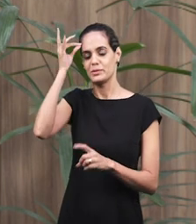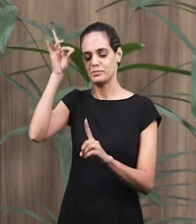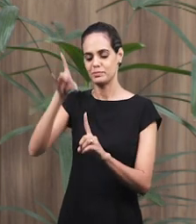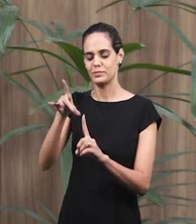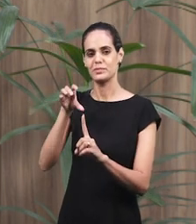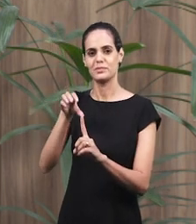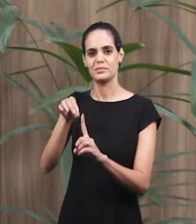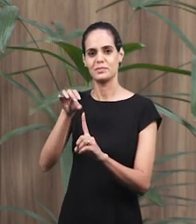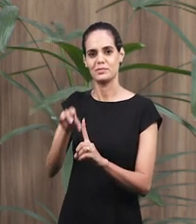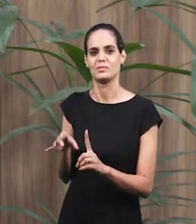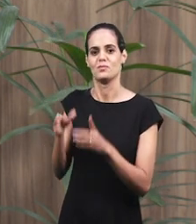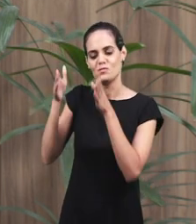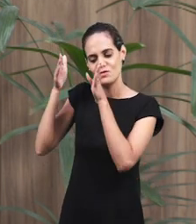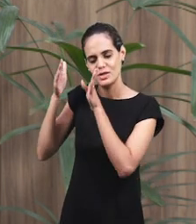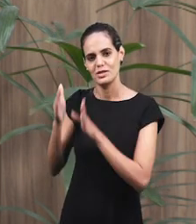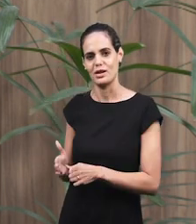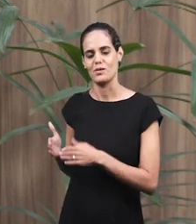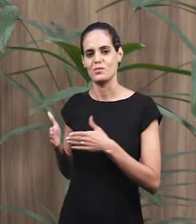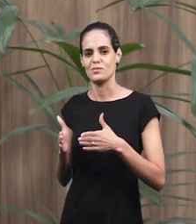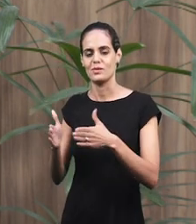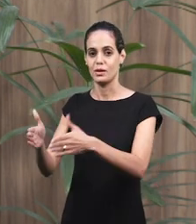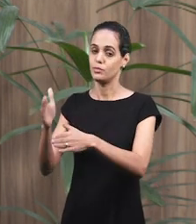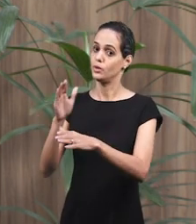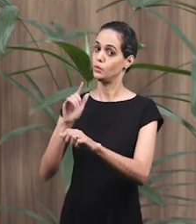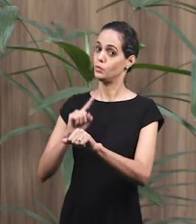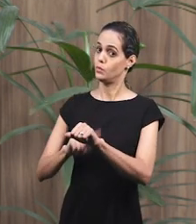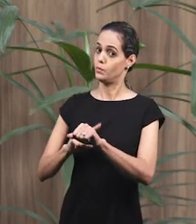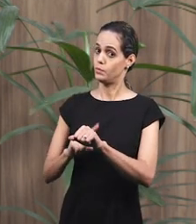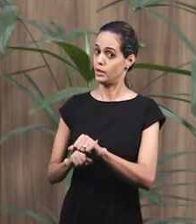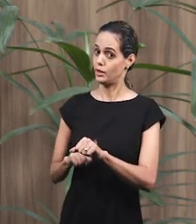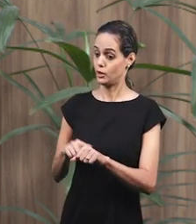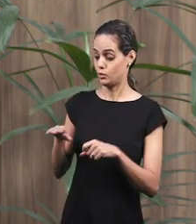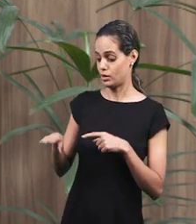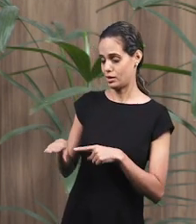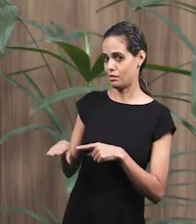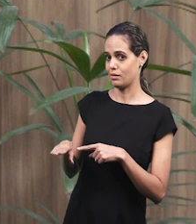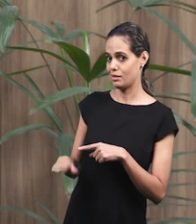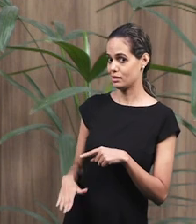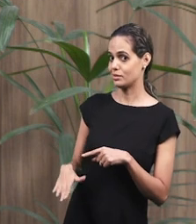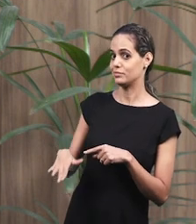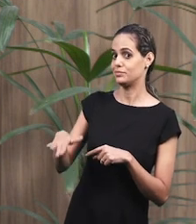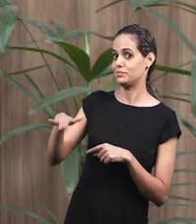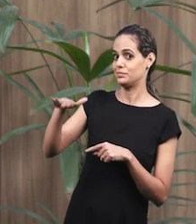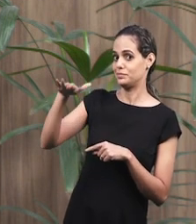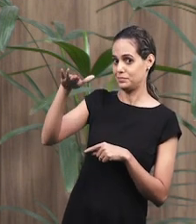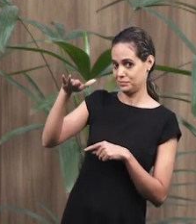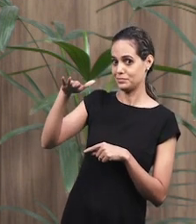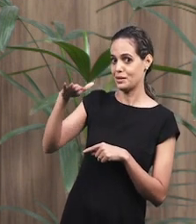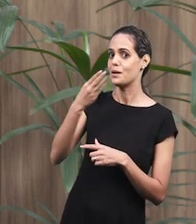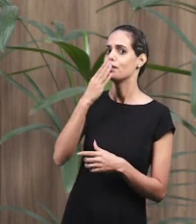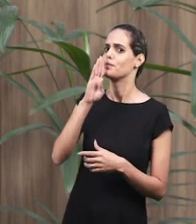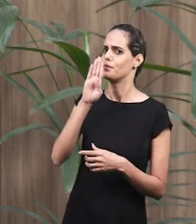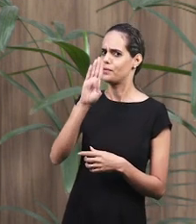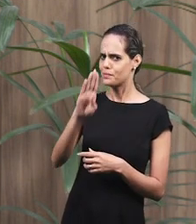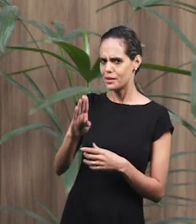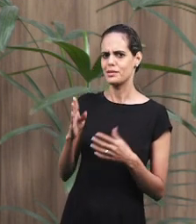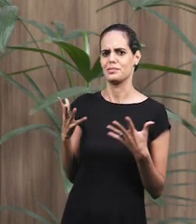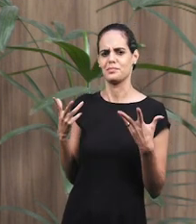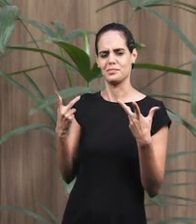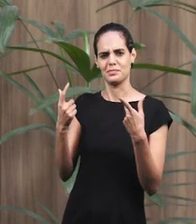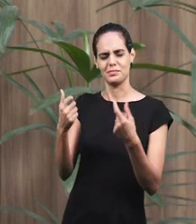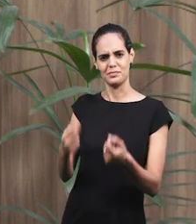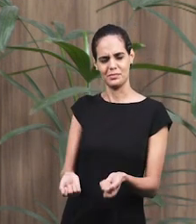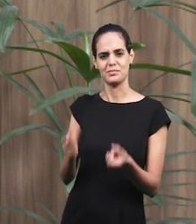nos desviar do caminho quando somos ensinados desde a infância. Que promessa gloriosa! Com a presença do Pai